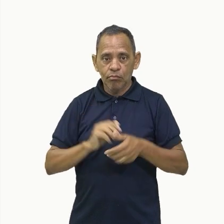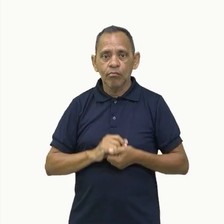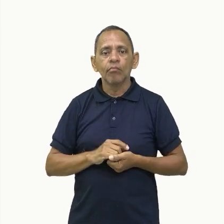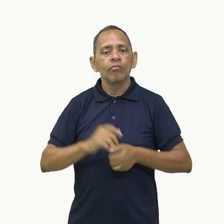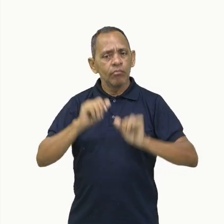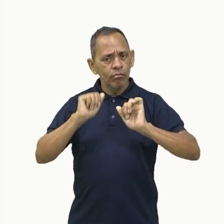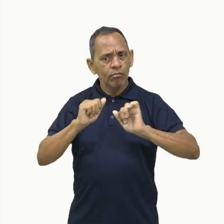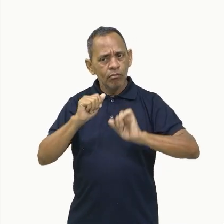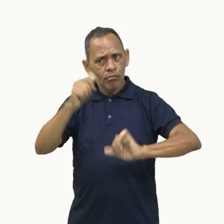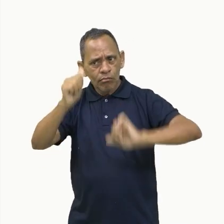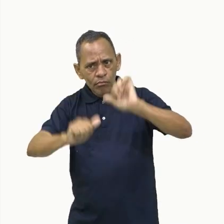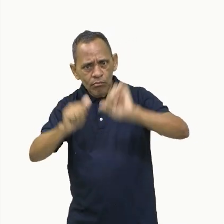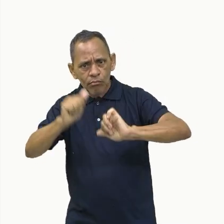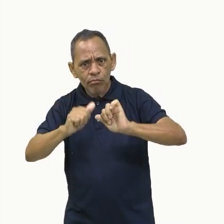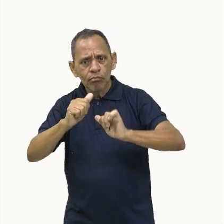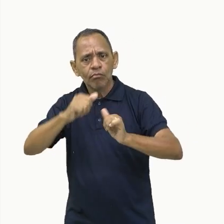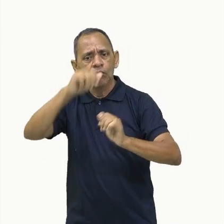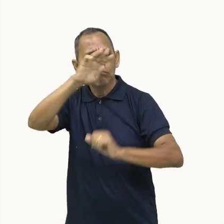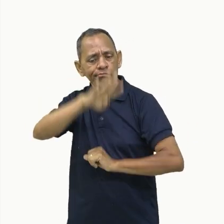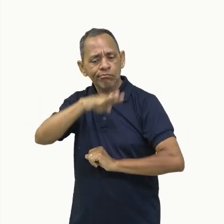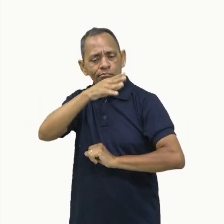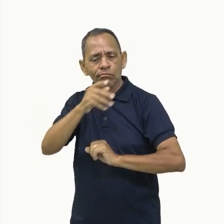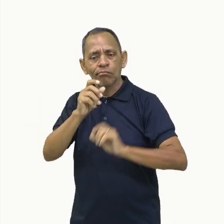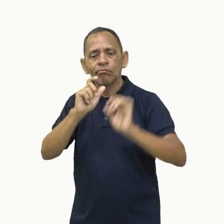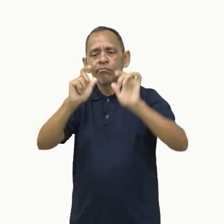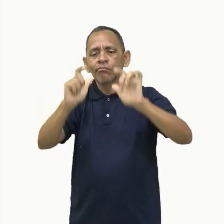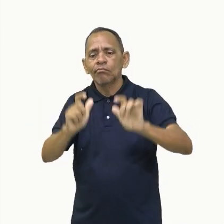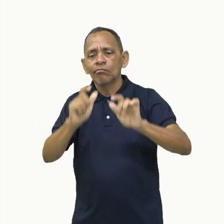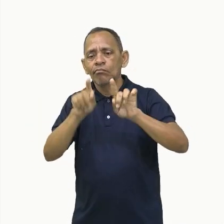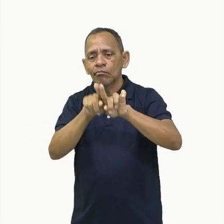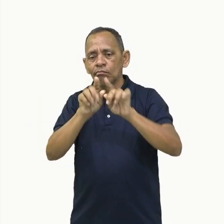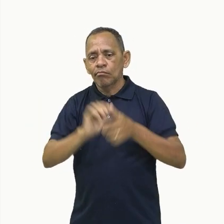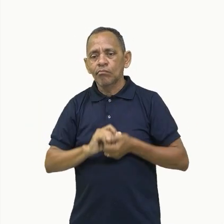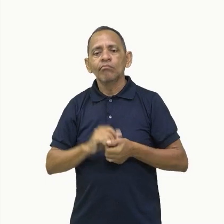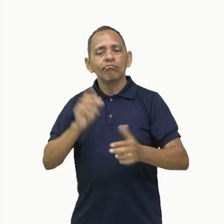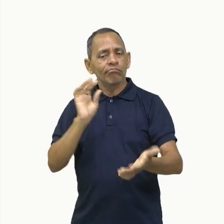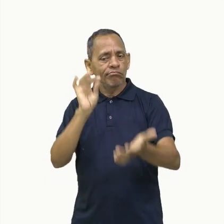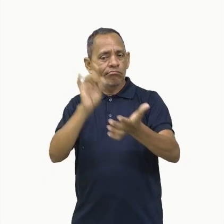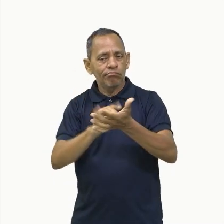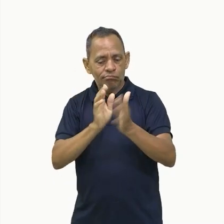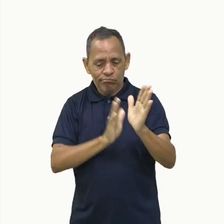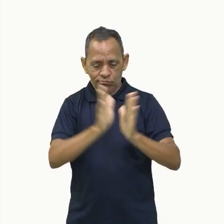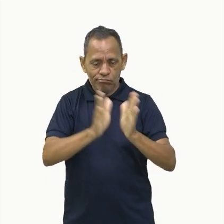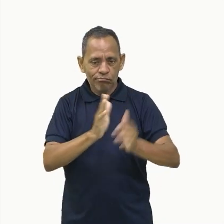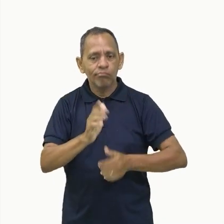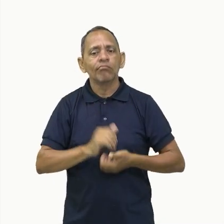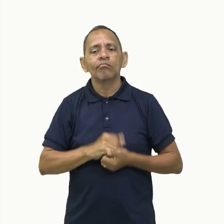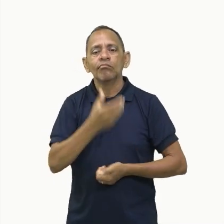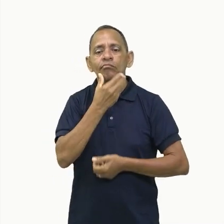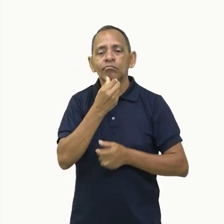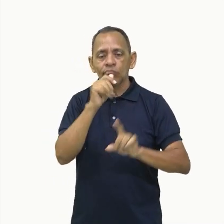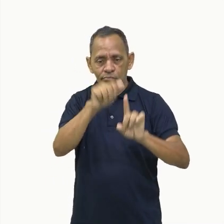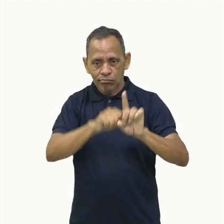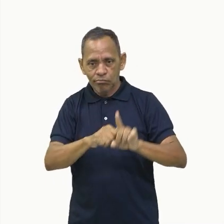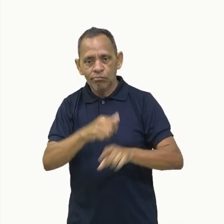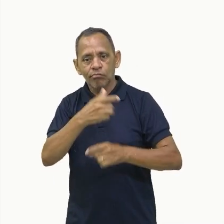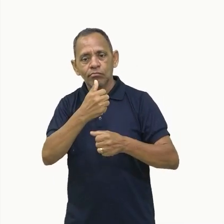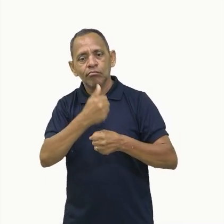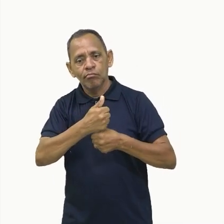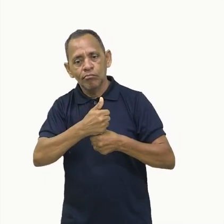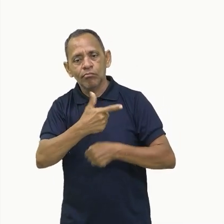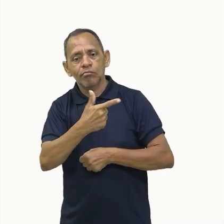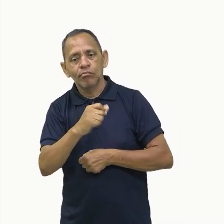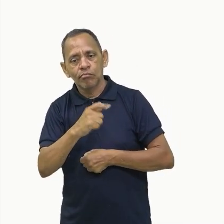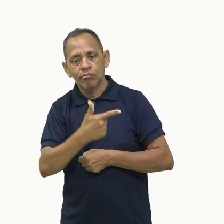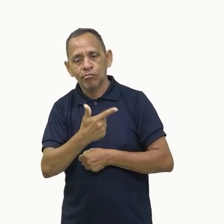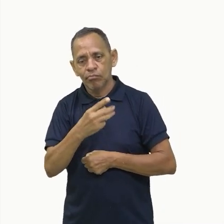pode analisar essa tabela, onde realmente o período de dezembro de 2023 acabou se